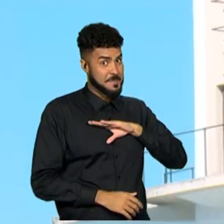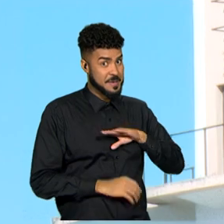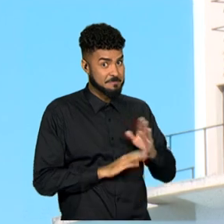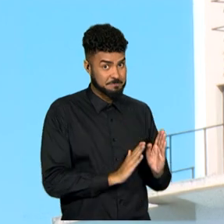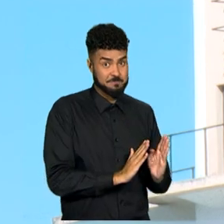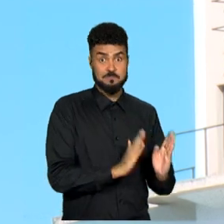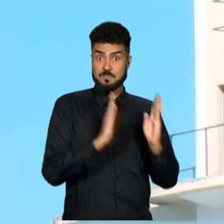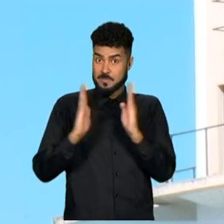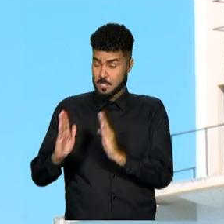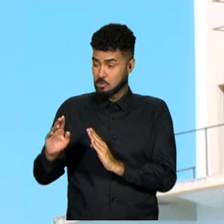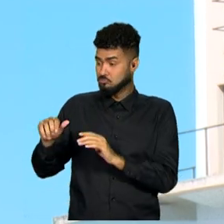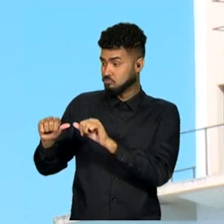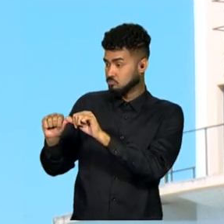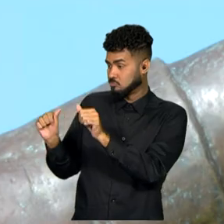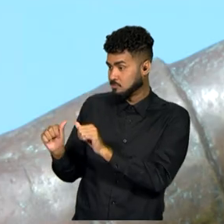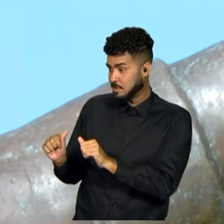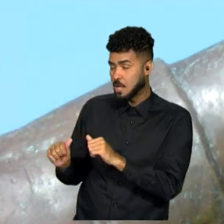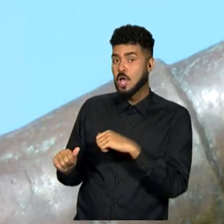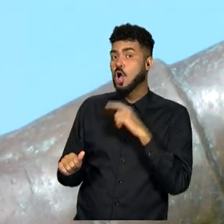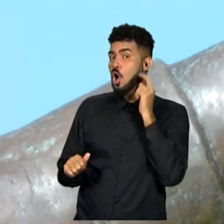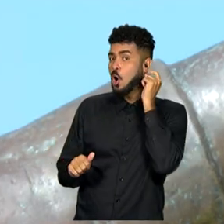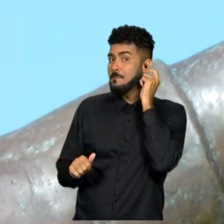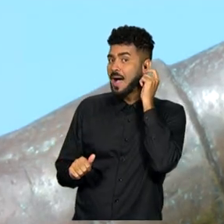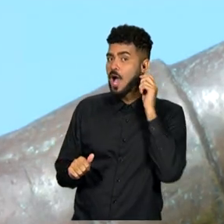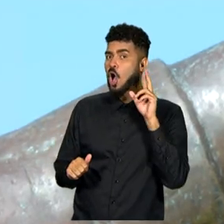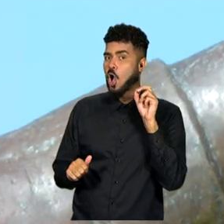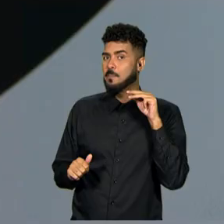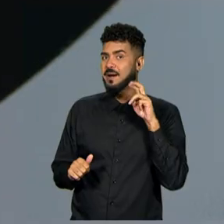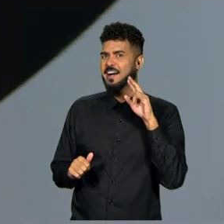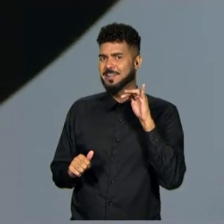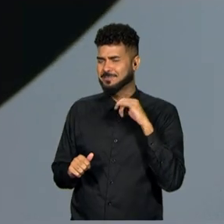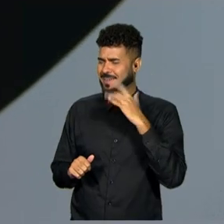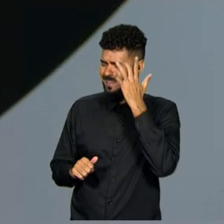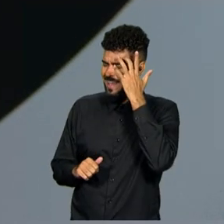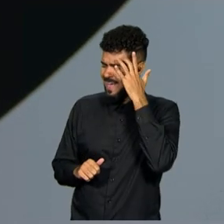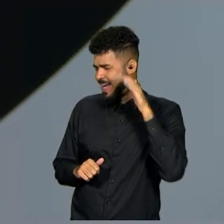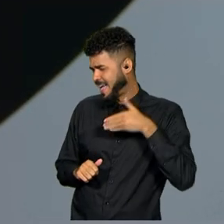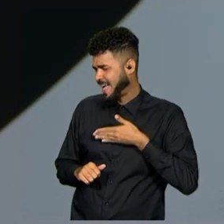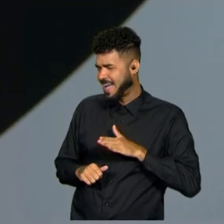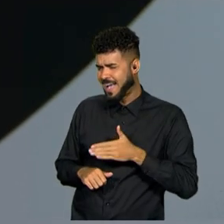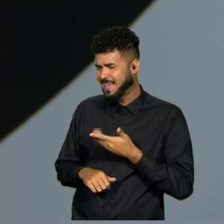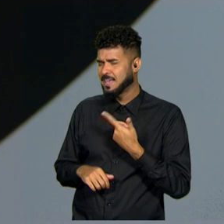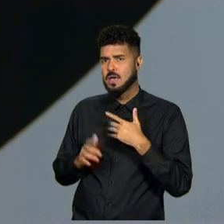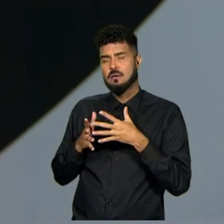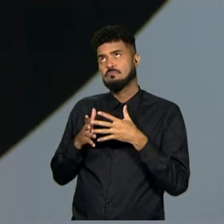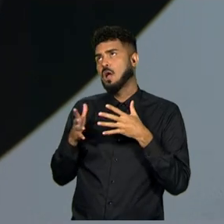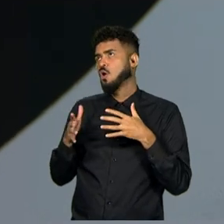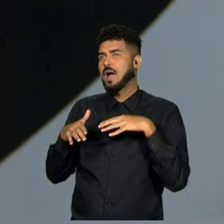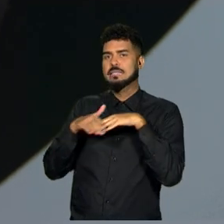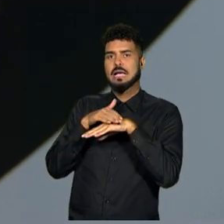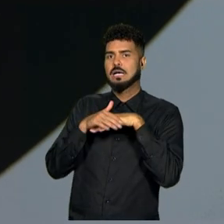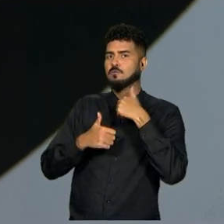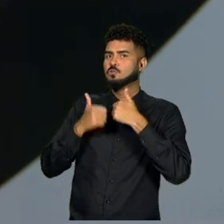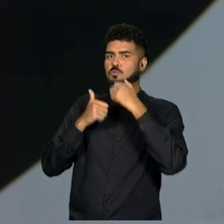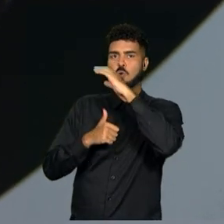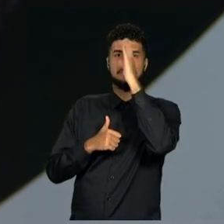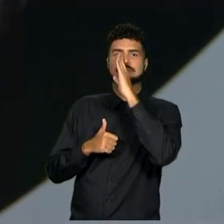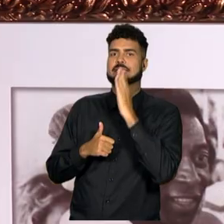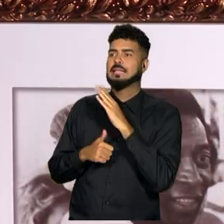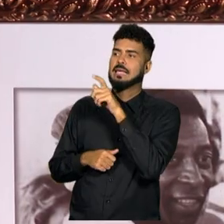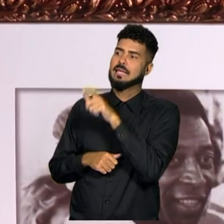Do outro, Romário, craque incomparável, um dos maiores atacantes do futebol